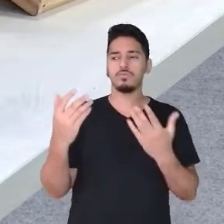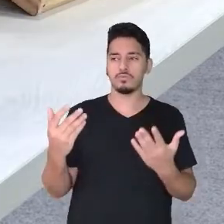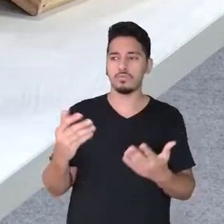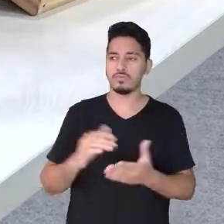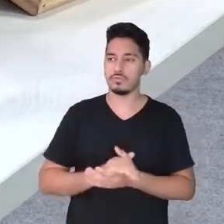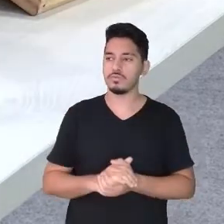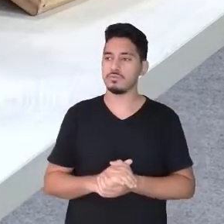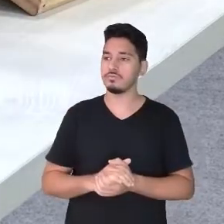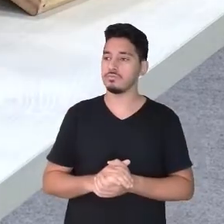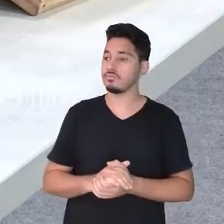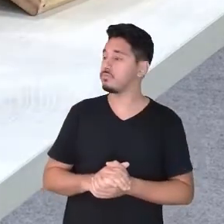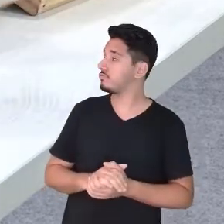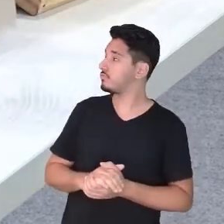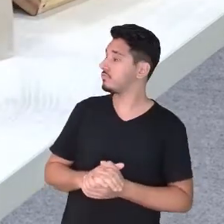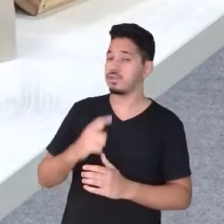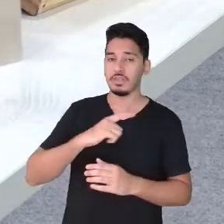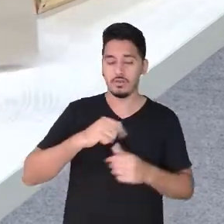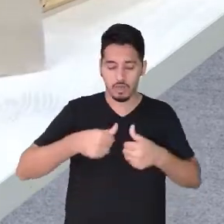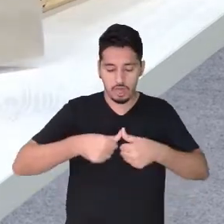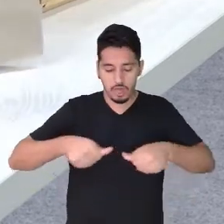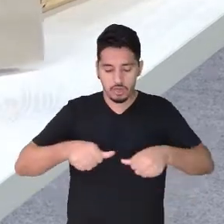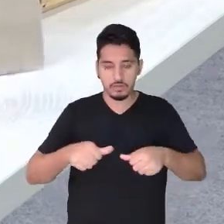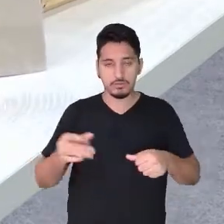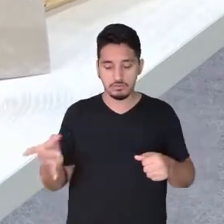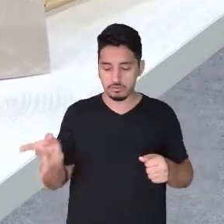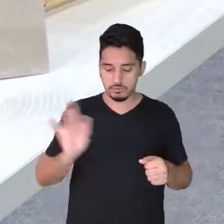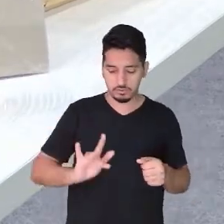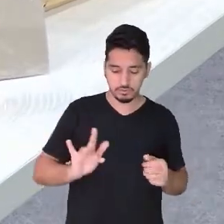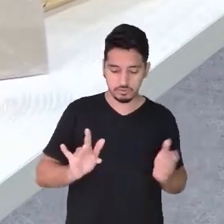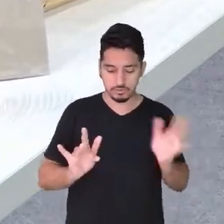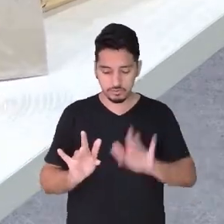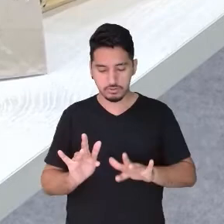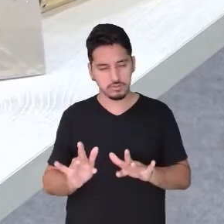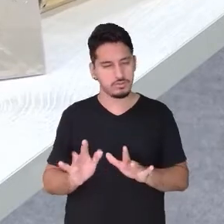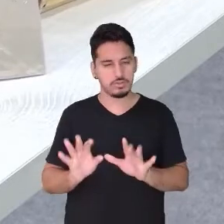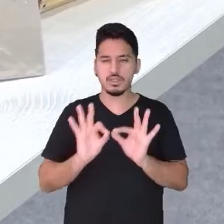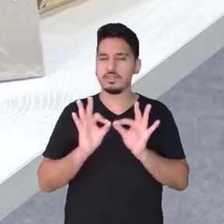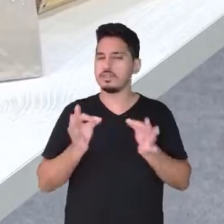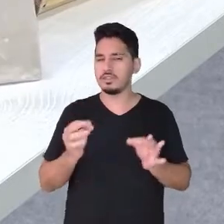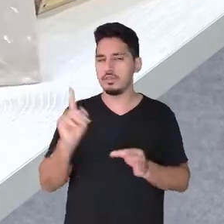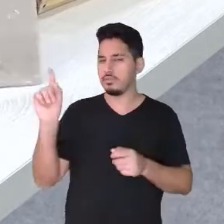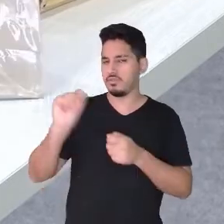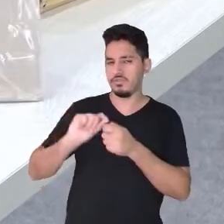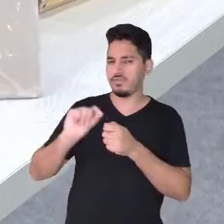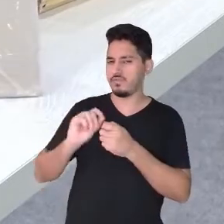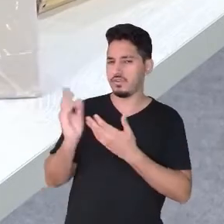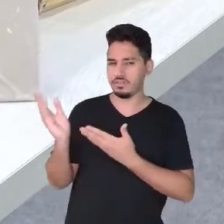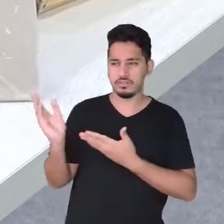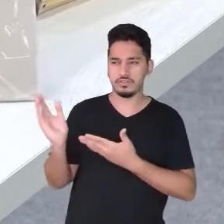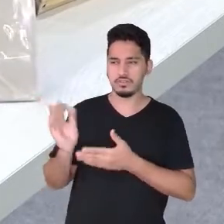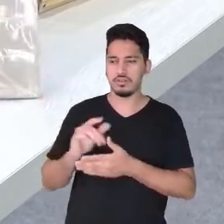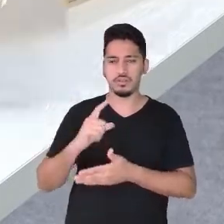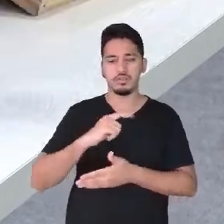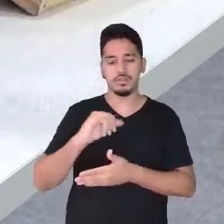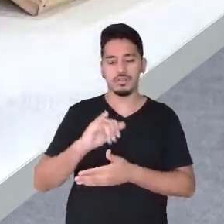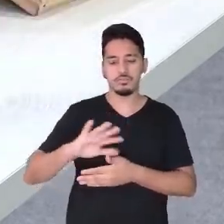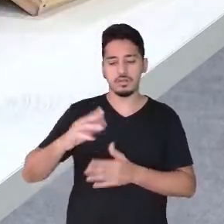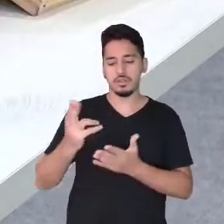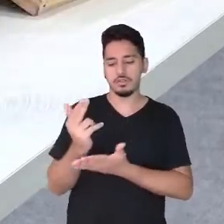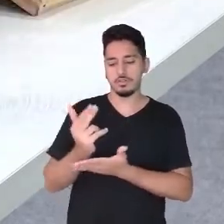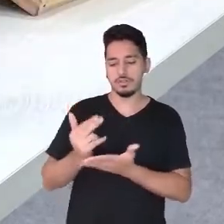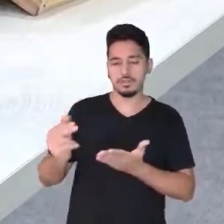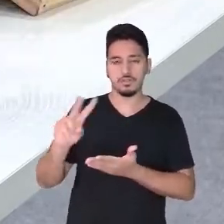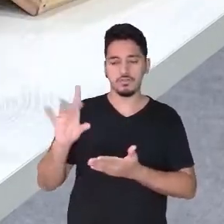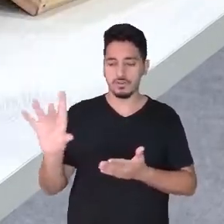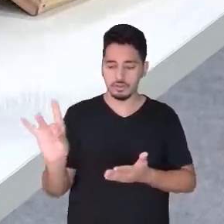e aqui atrás, também confeccionado, simples de confeccionar, os desenhos, as figuras que